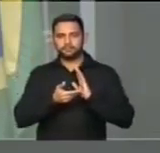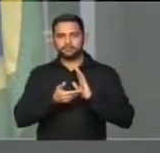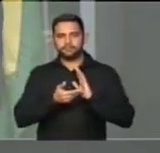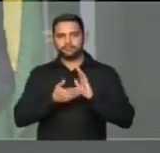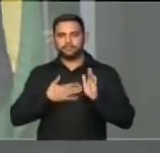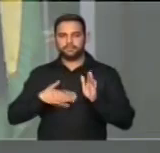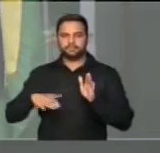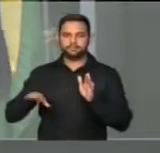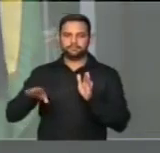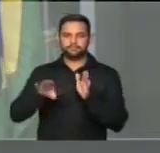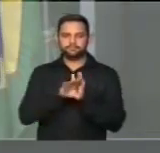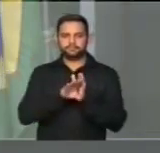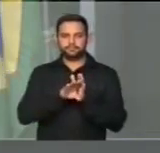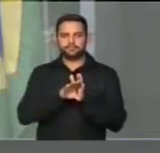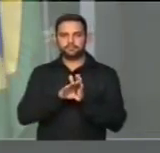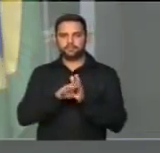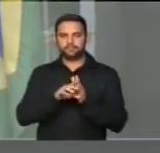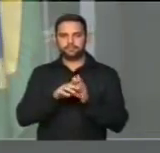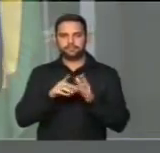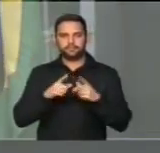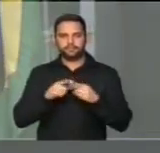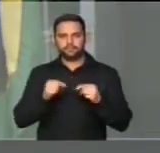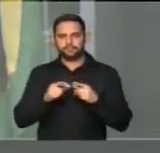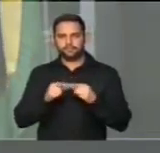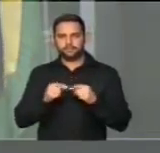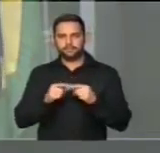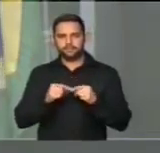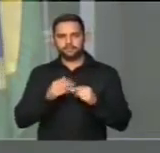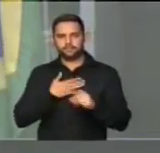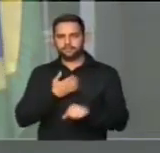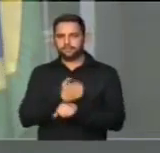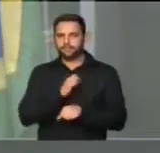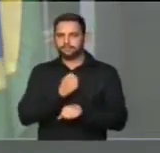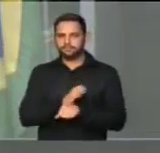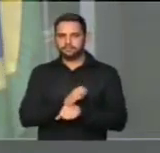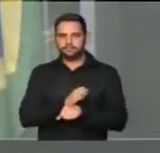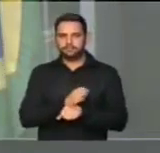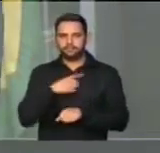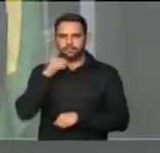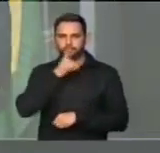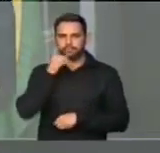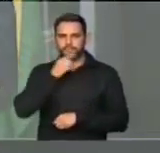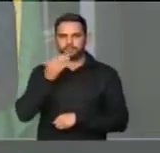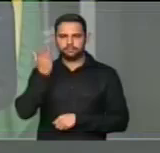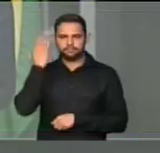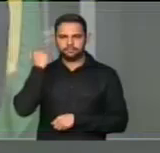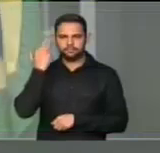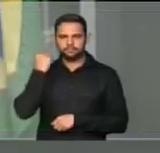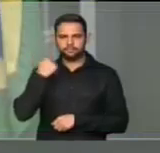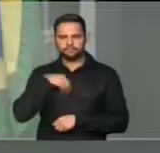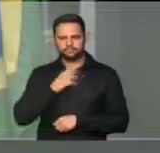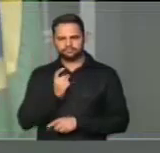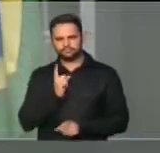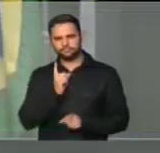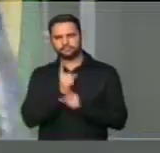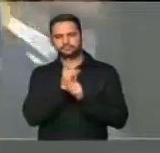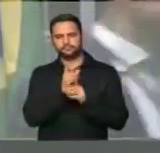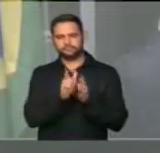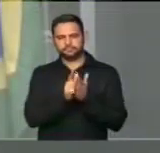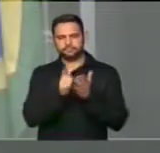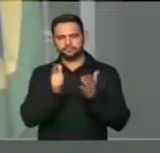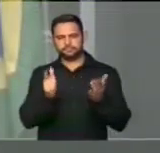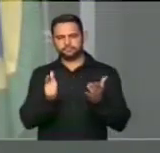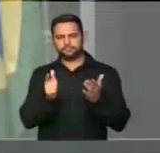ao chegar em Brasília, no meu estado, no domingo passado, eu me deparei com as